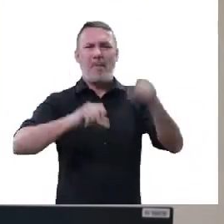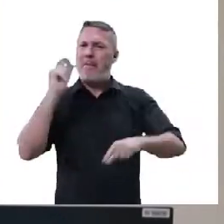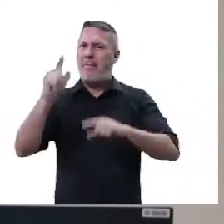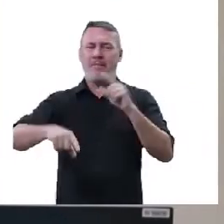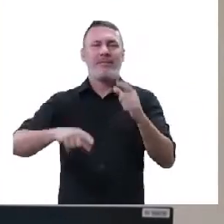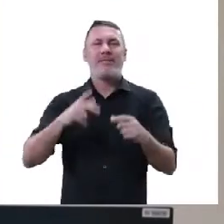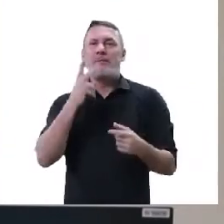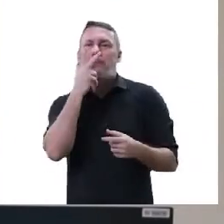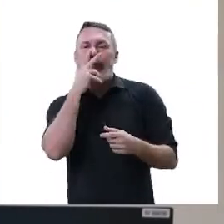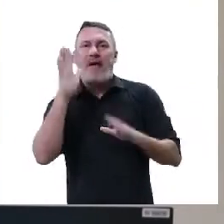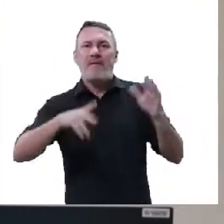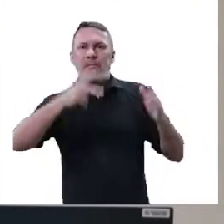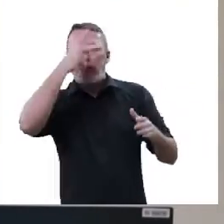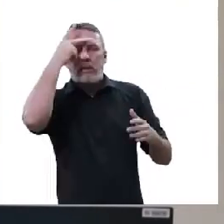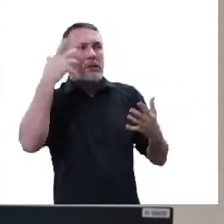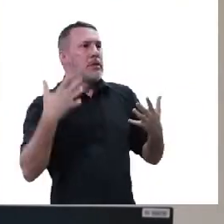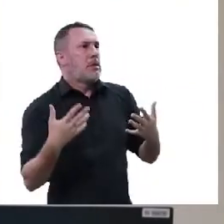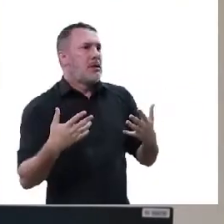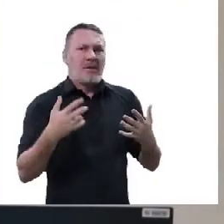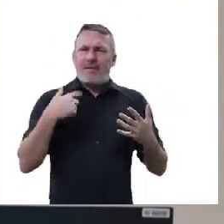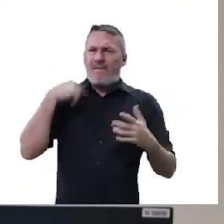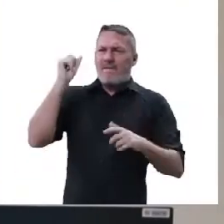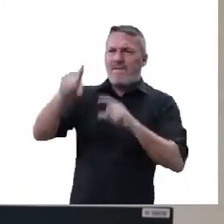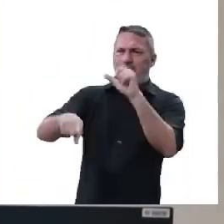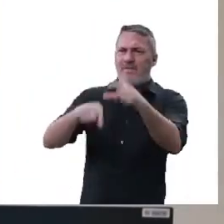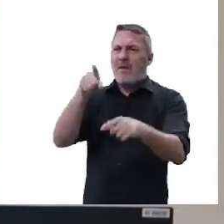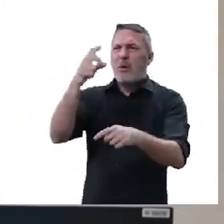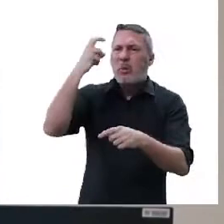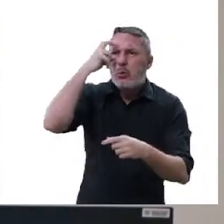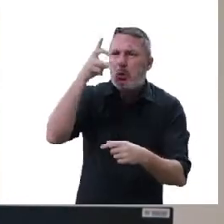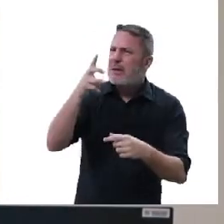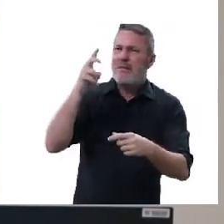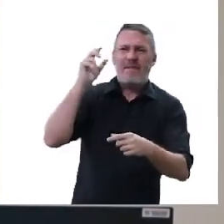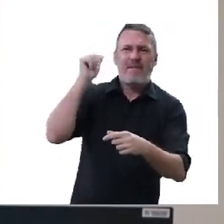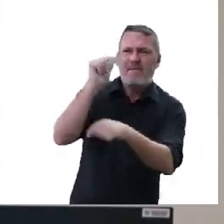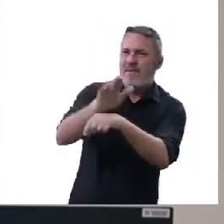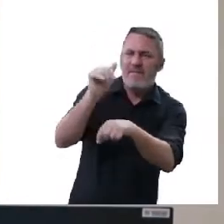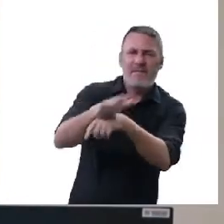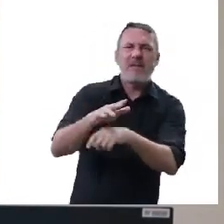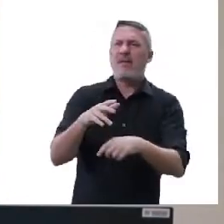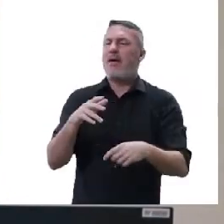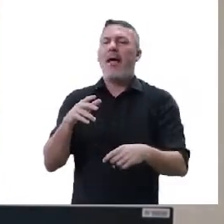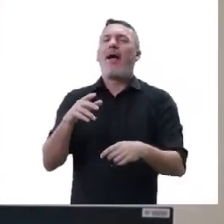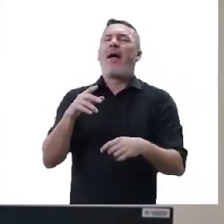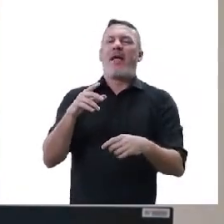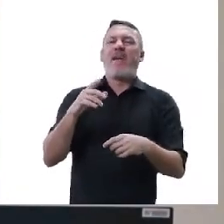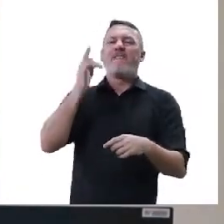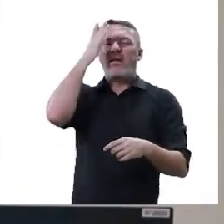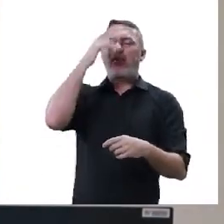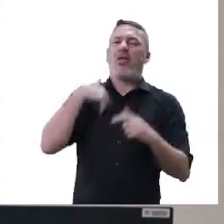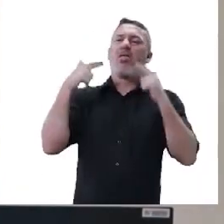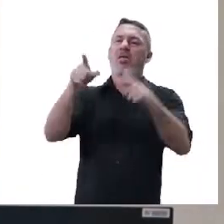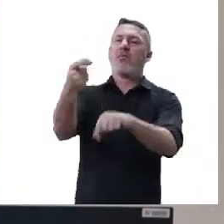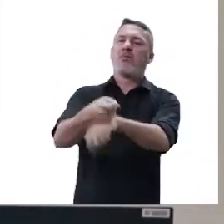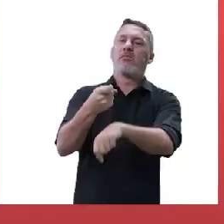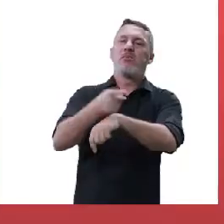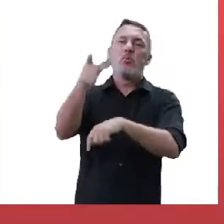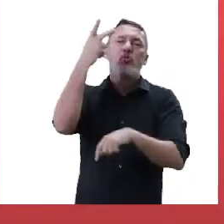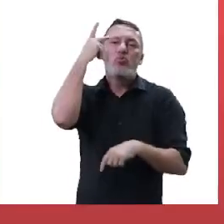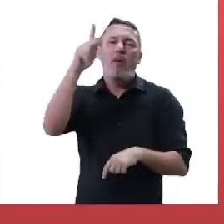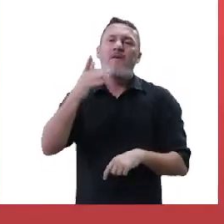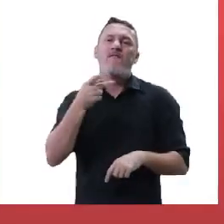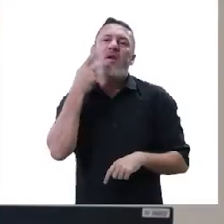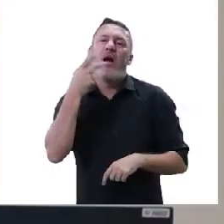E às vezes ele não consegue atingir a pessoa, às vezes ele não consegue atingir a cultura da pessoa, e eu vou atingir o falar.